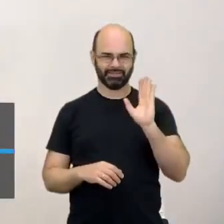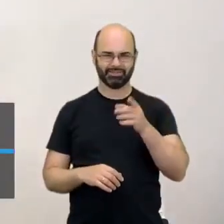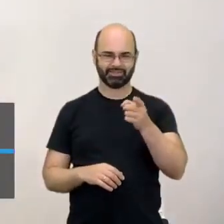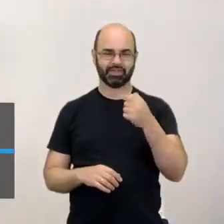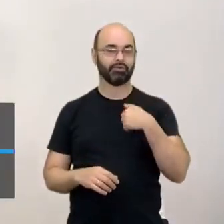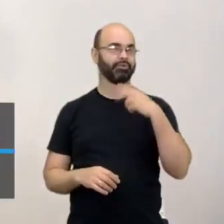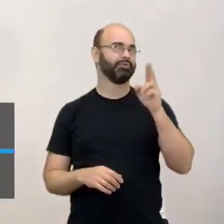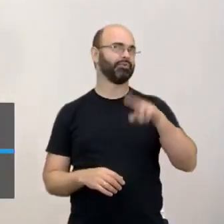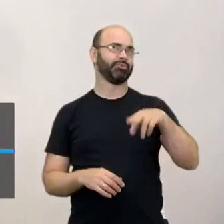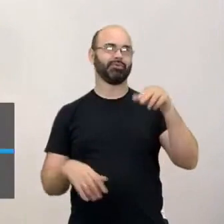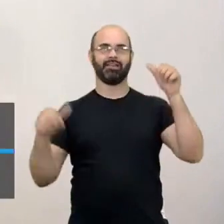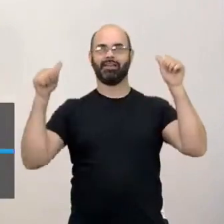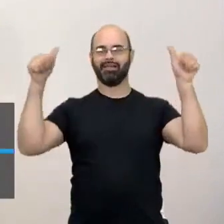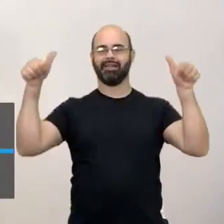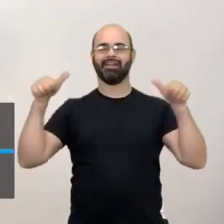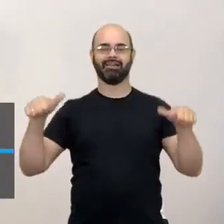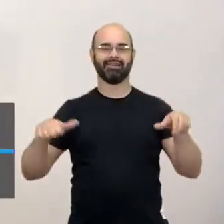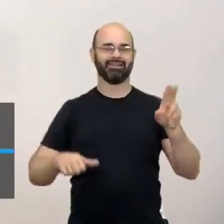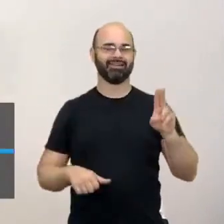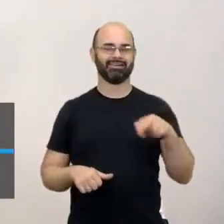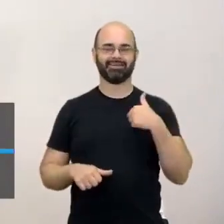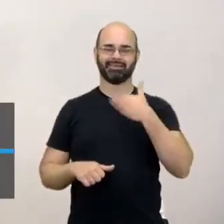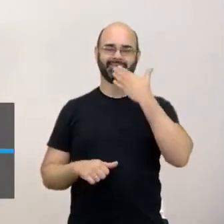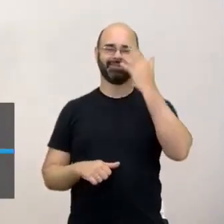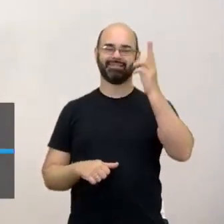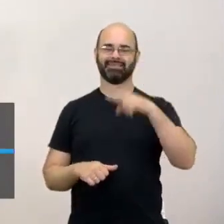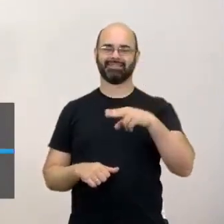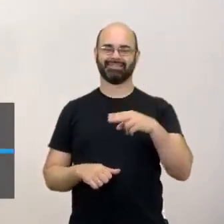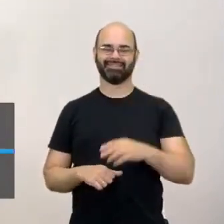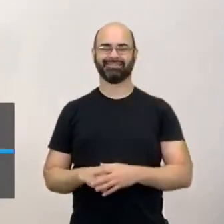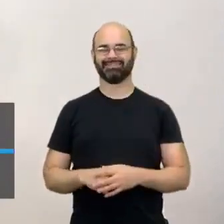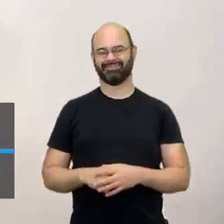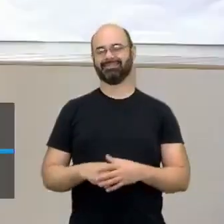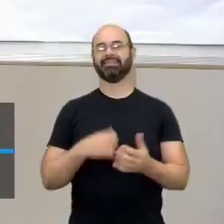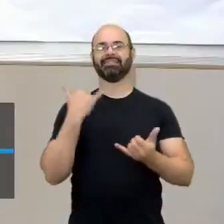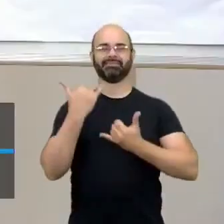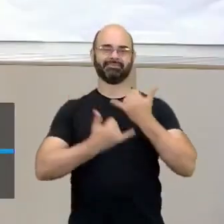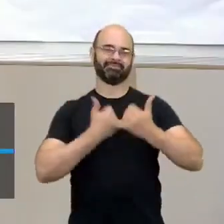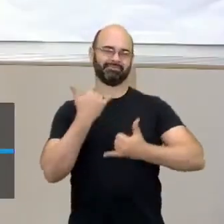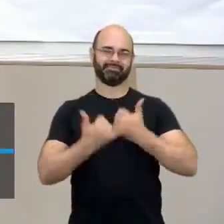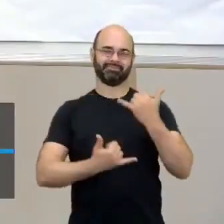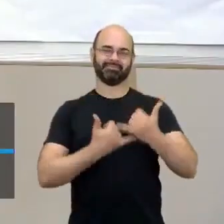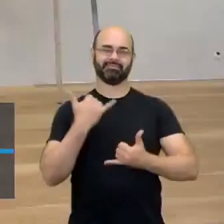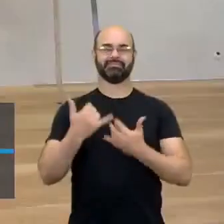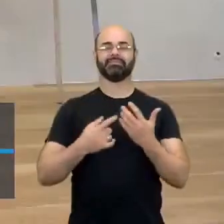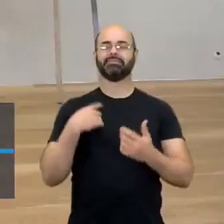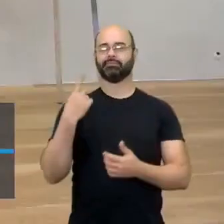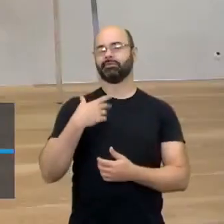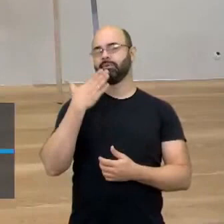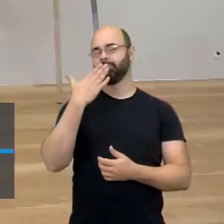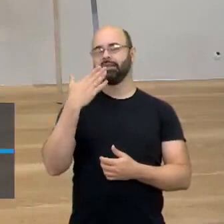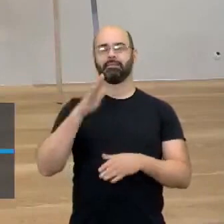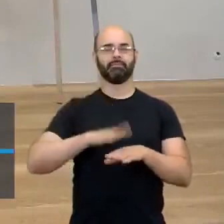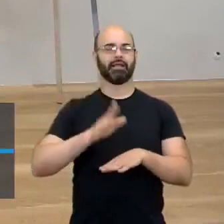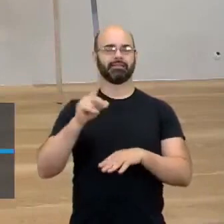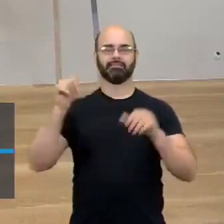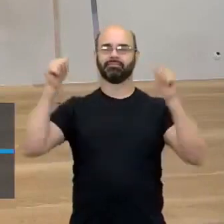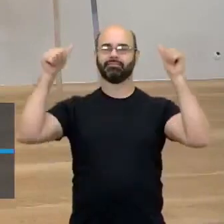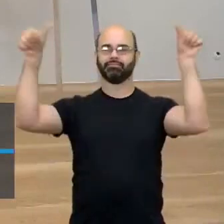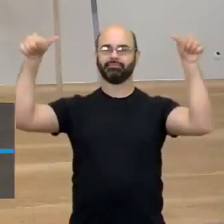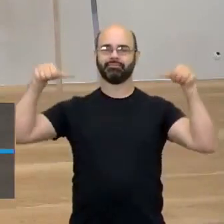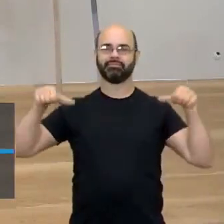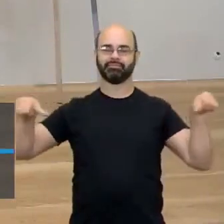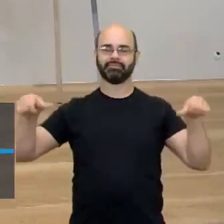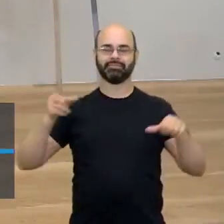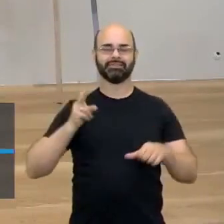Nunca, né, fiz gente? um cartaz, nunca solicitei um cartaz, só que não, né, professor? Direto, é uma das ferramentas que a gente mais utiliza aí dentro